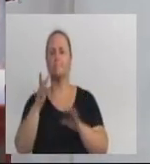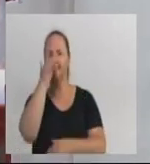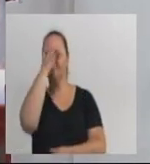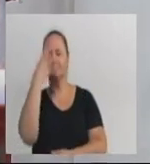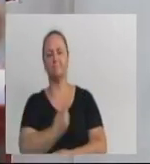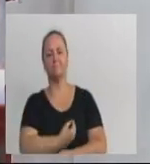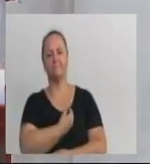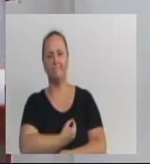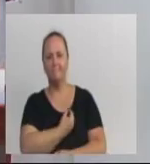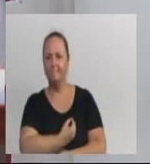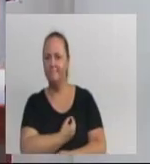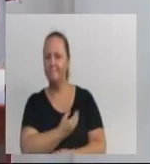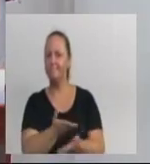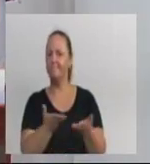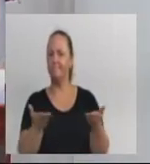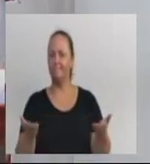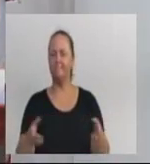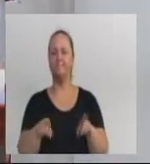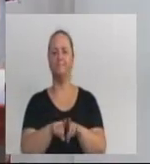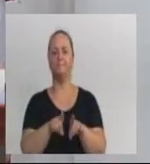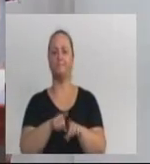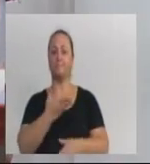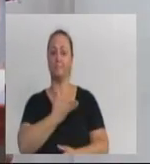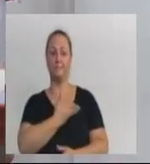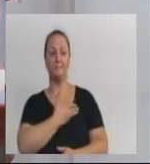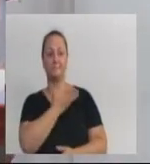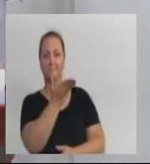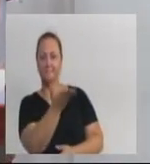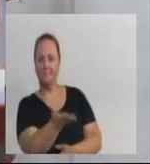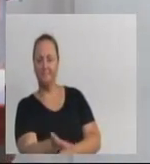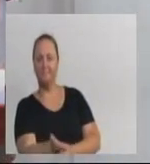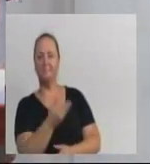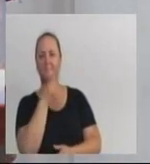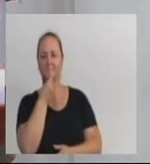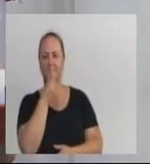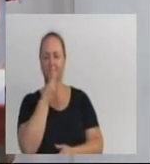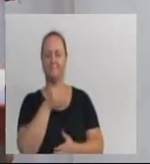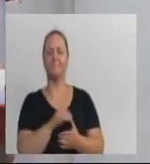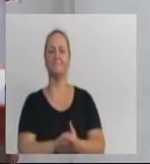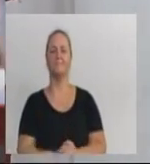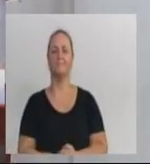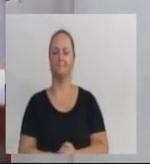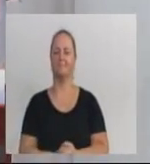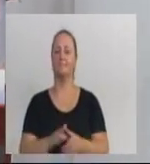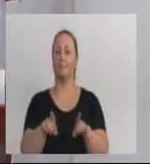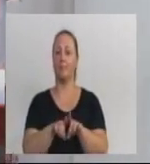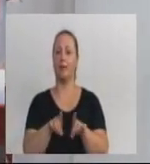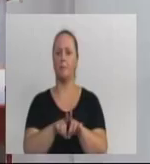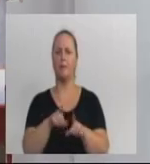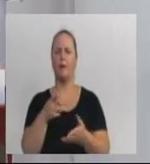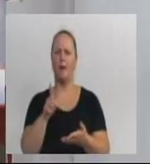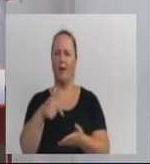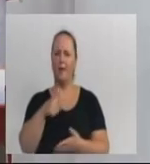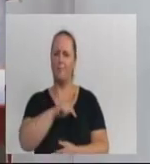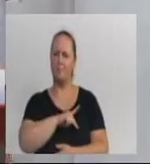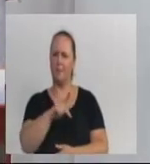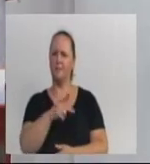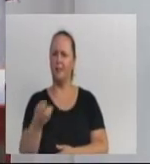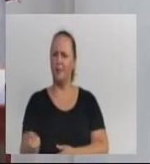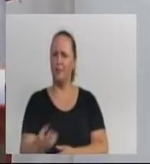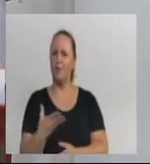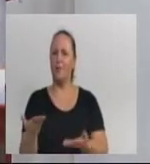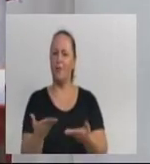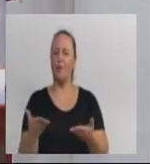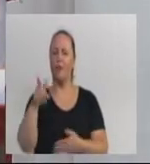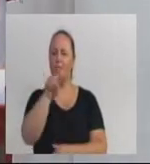Câmara Municipal, ao meu amigo Paulinho, lá da Vila Blomberg, Vila Feliz, nosso novo presidente da Associação de Moradores, eleito